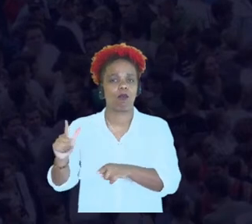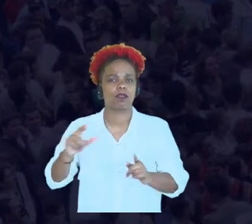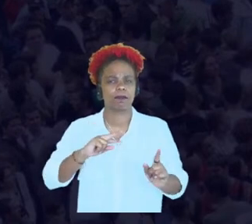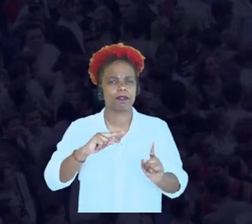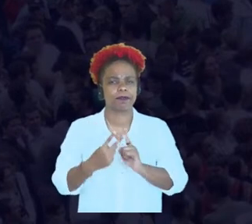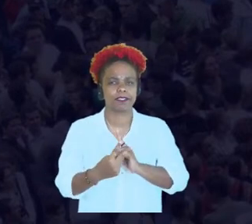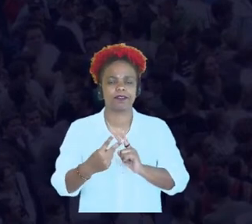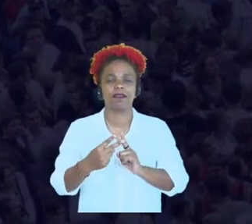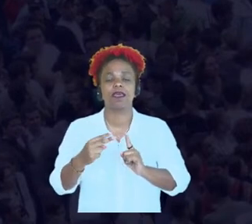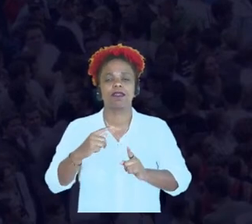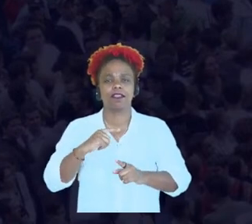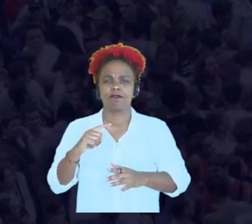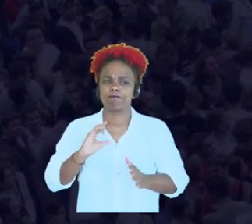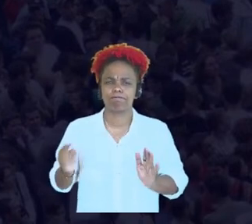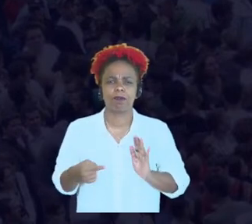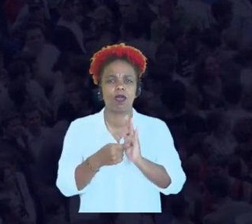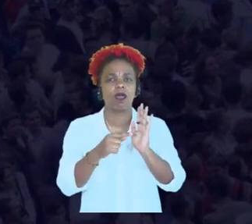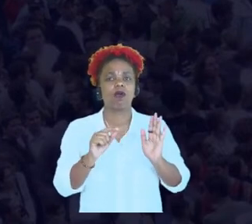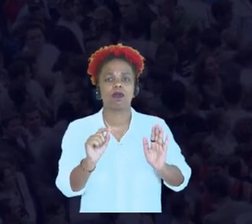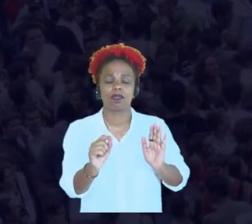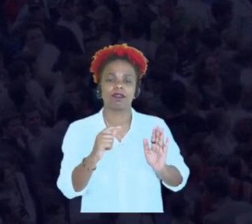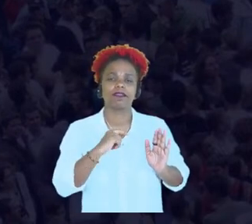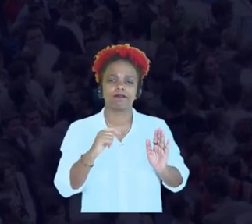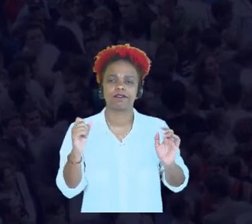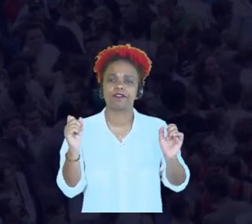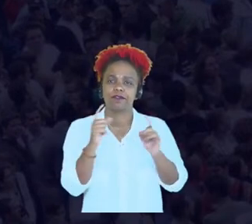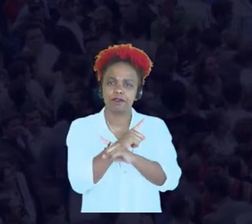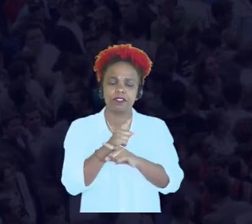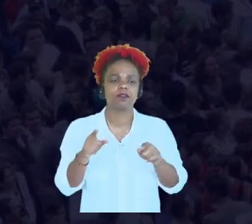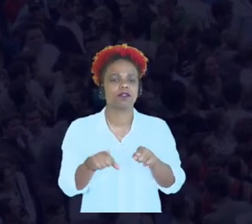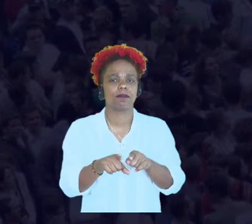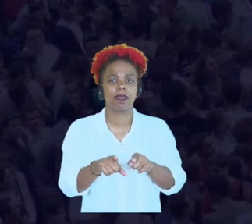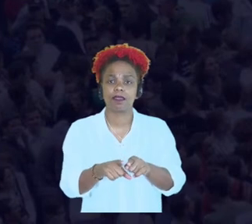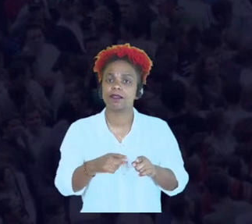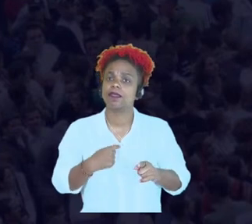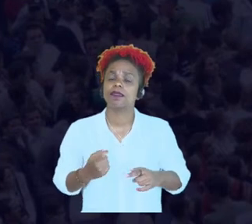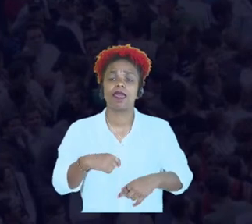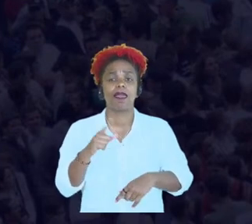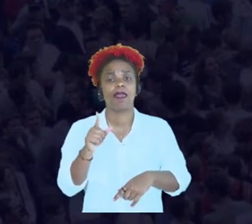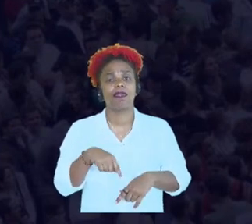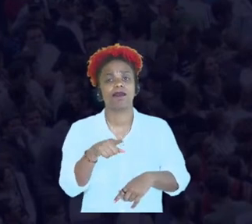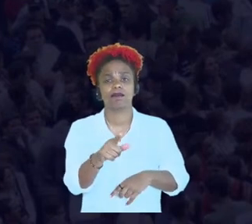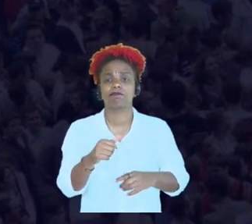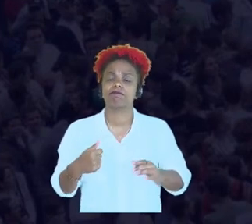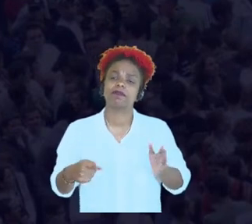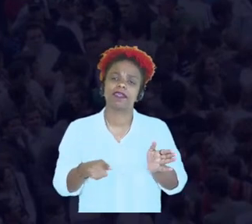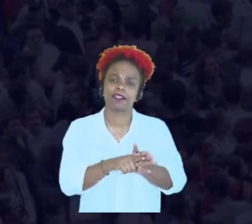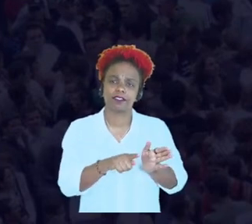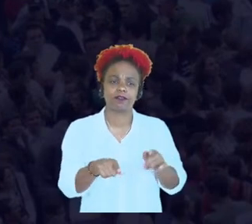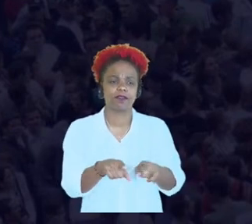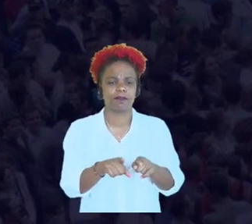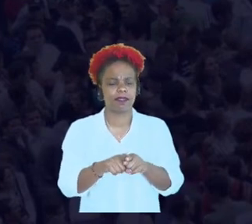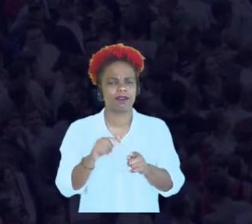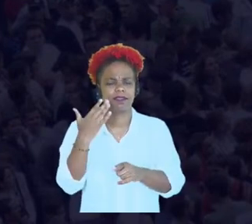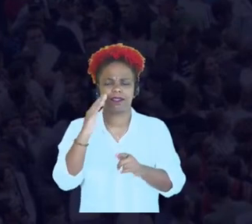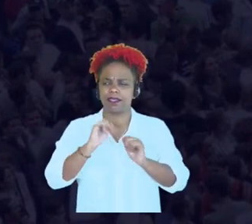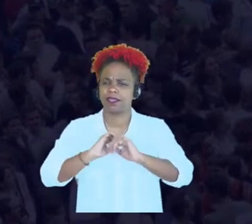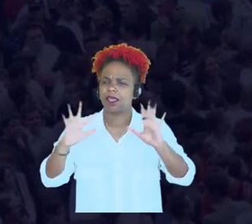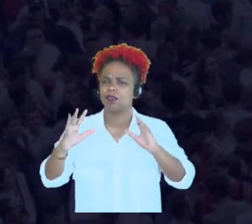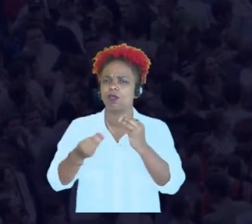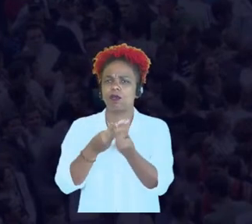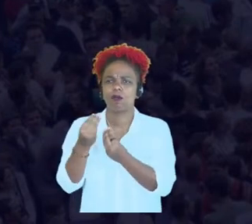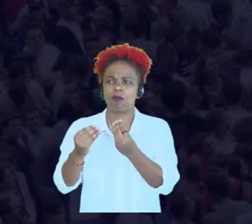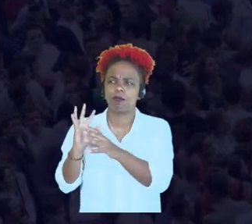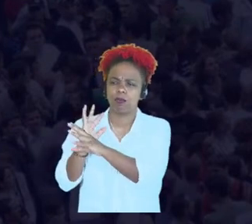pontos negativos também. Dificultavam o eleitor entender para onde ia o seu voto para deputado, já que as coligações